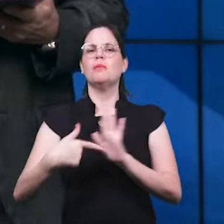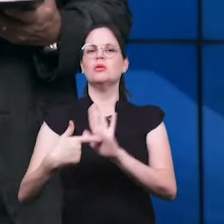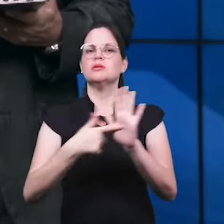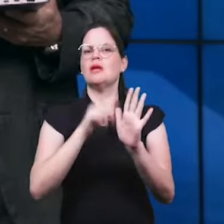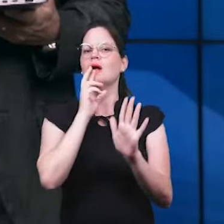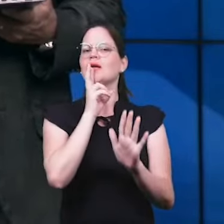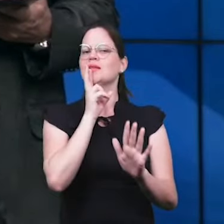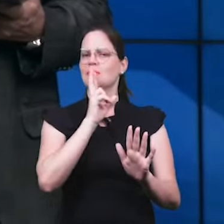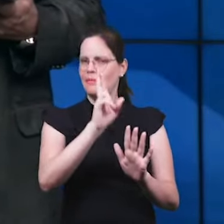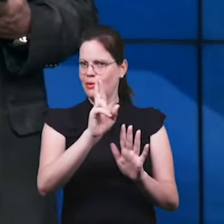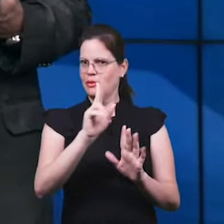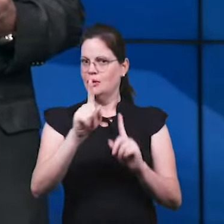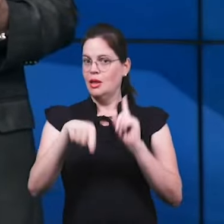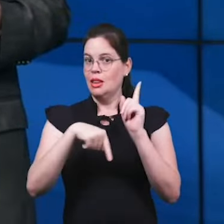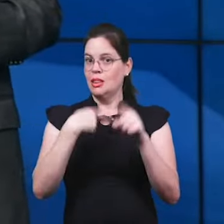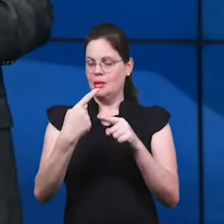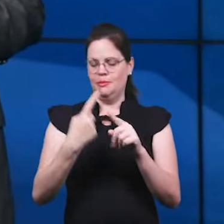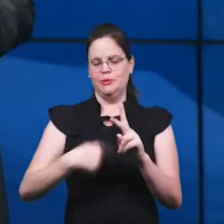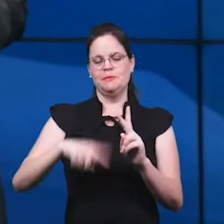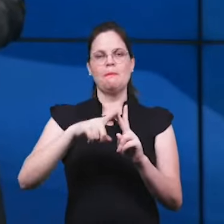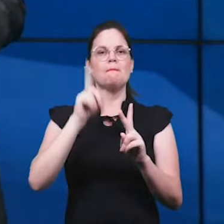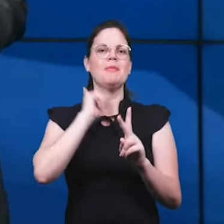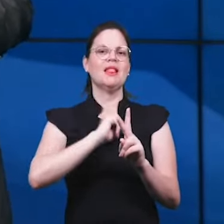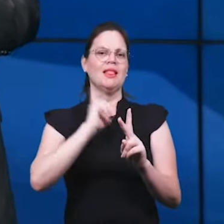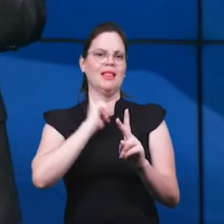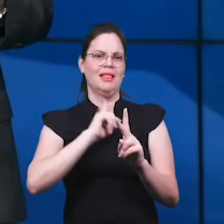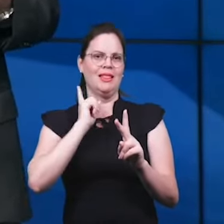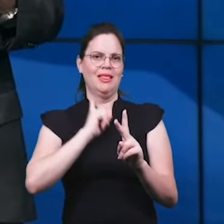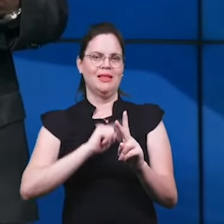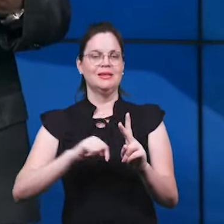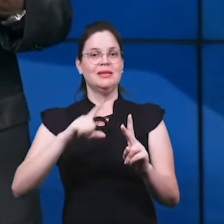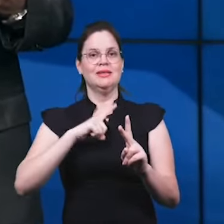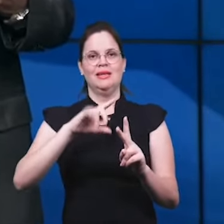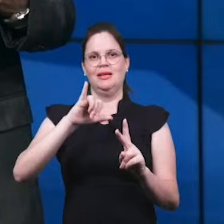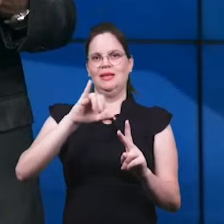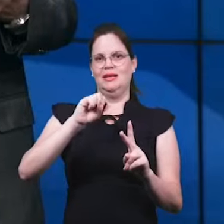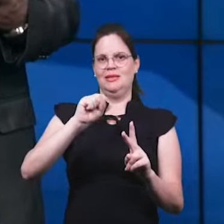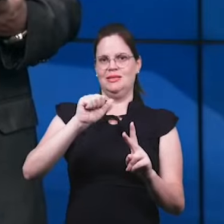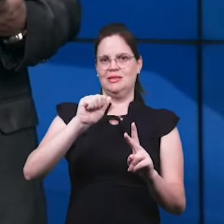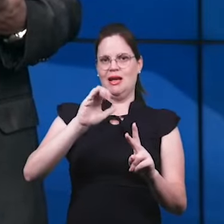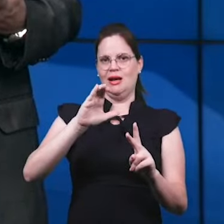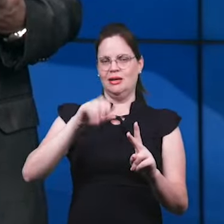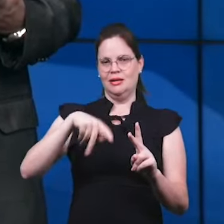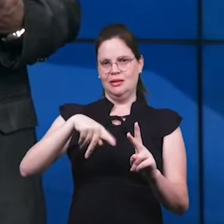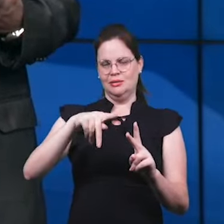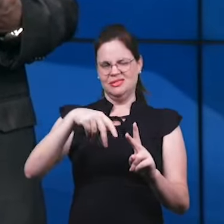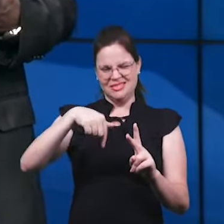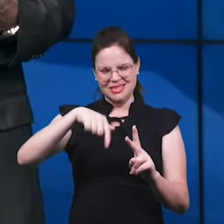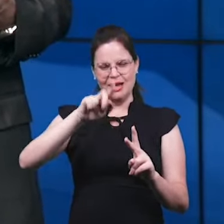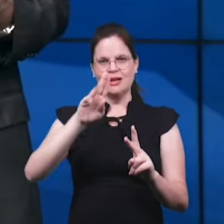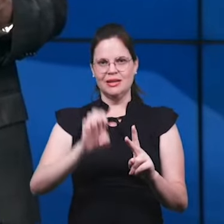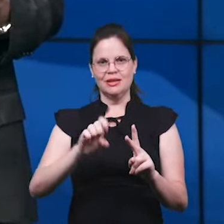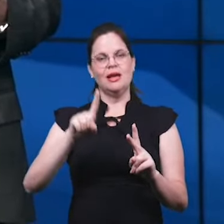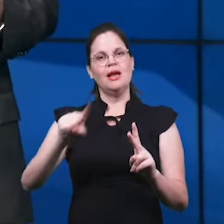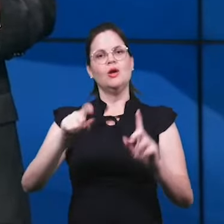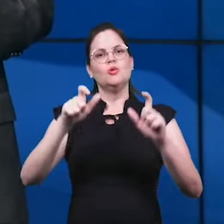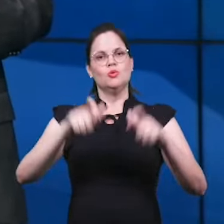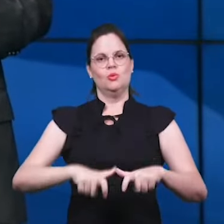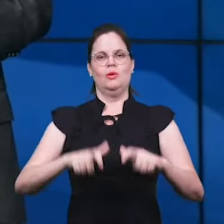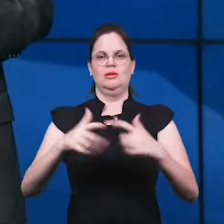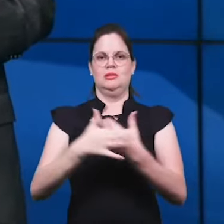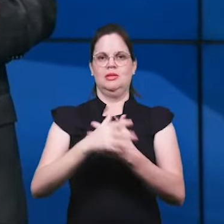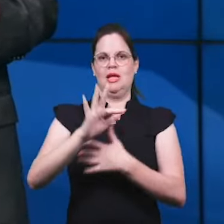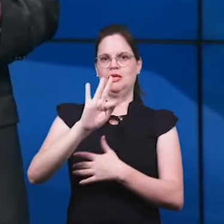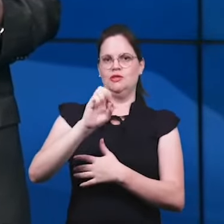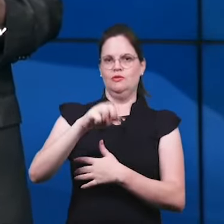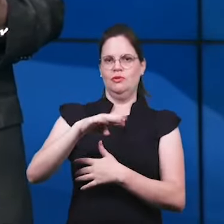vai dar a resposta. Depois nós vamos para o estado de Minas Gerais e lá nós temos o Isaac, da nossa igreja, lá na cidade de Formiga,